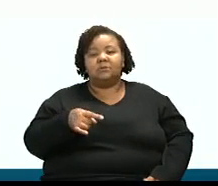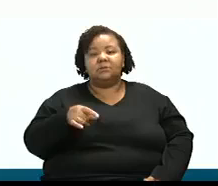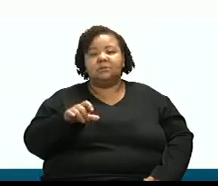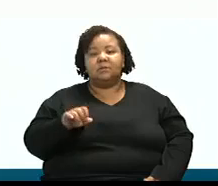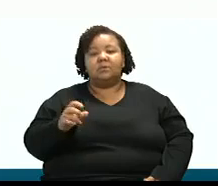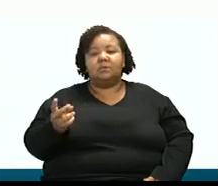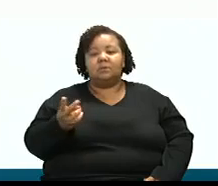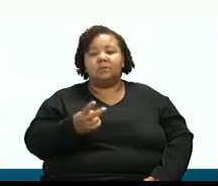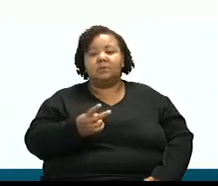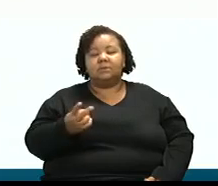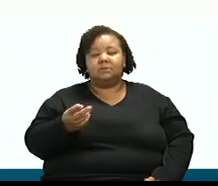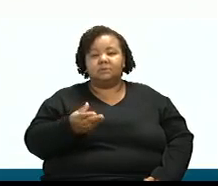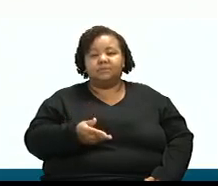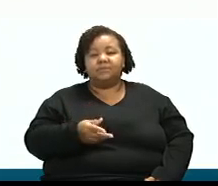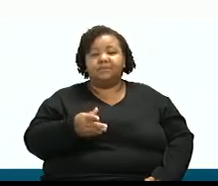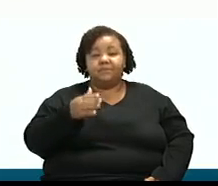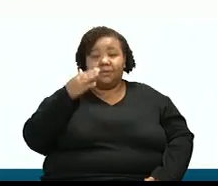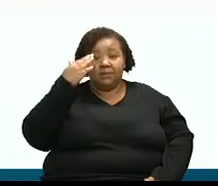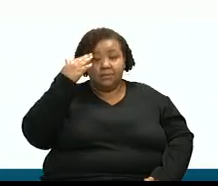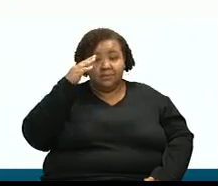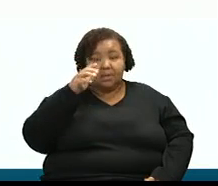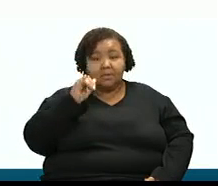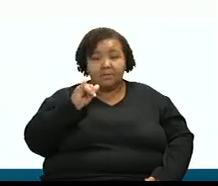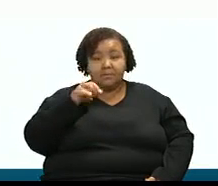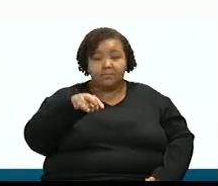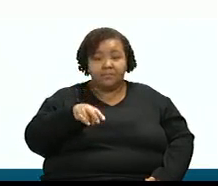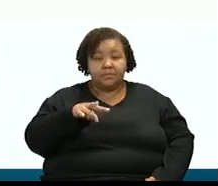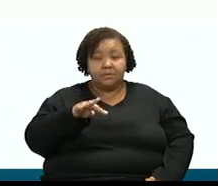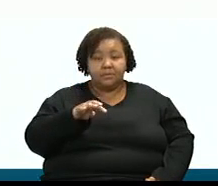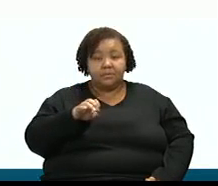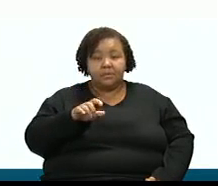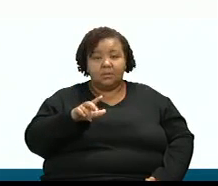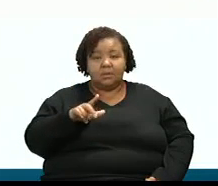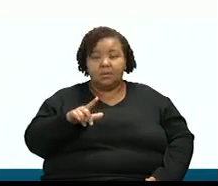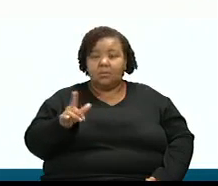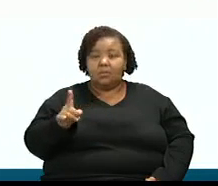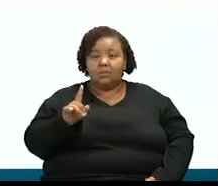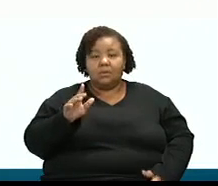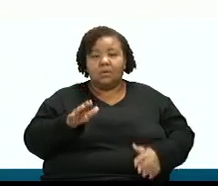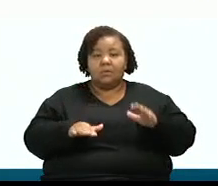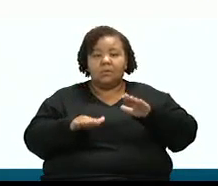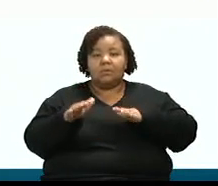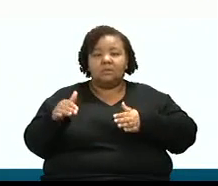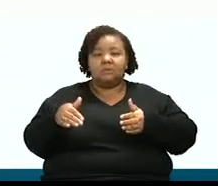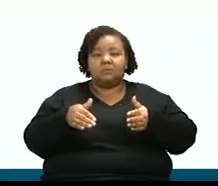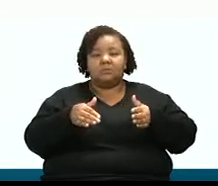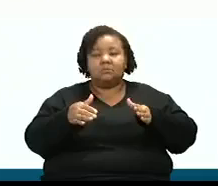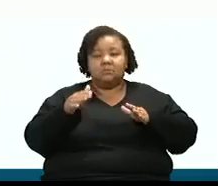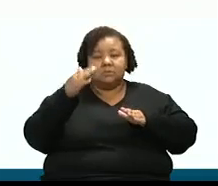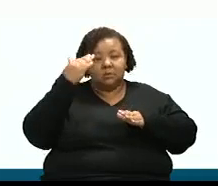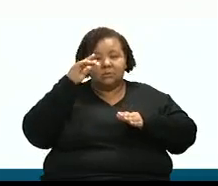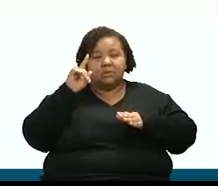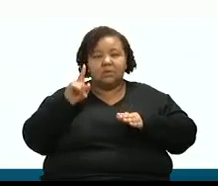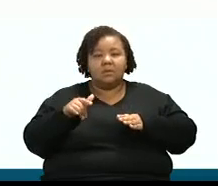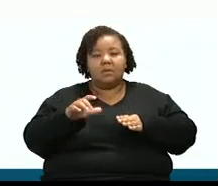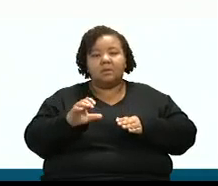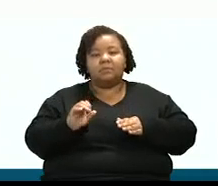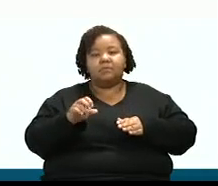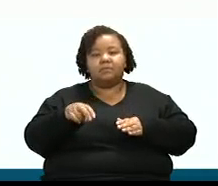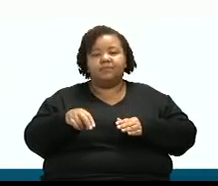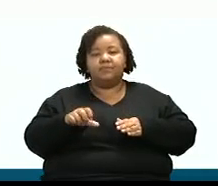afirmações. Se eu sei que a integral não depende do caminho, eu sei que o campo é conservativo. Então, eu tenho